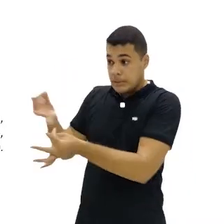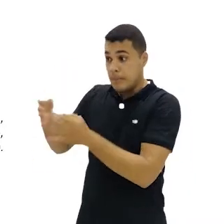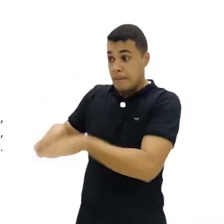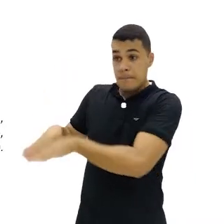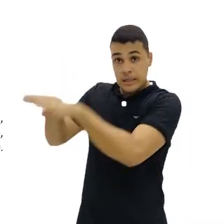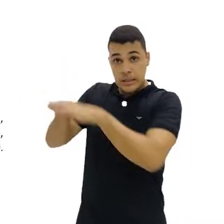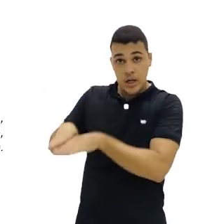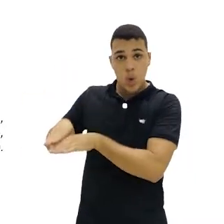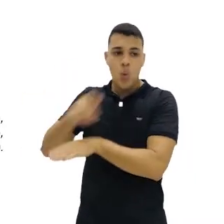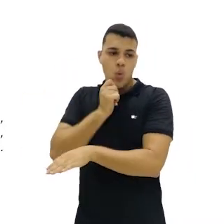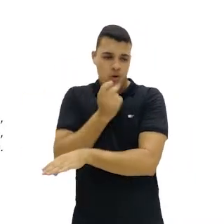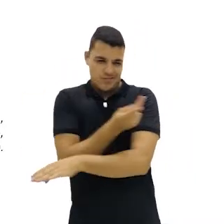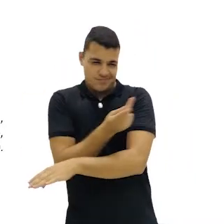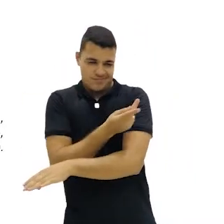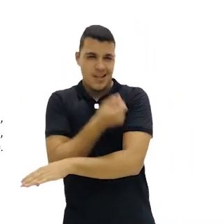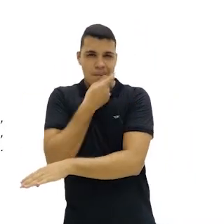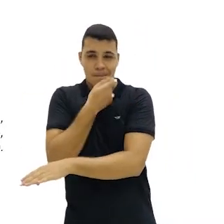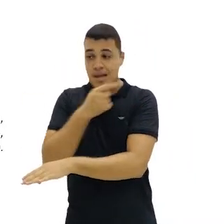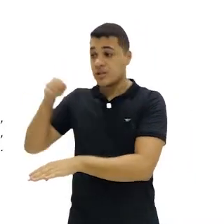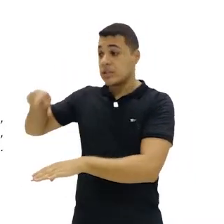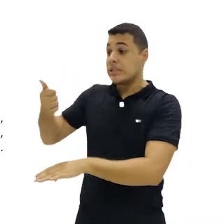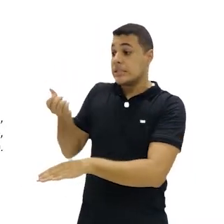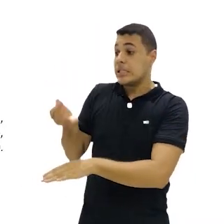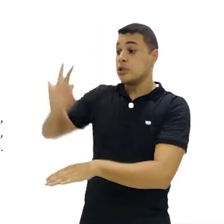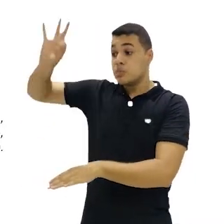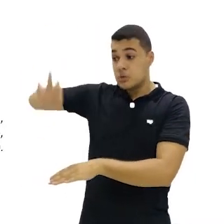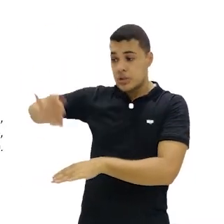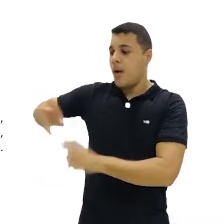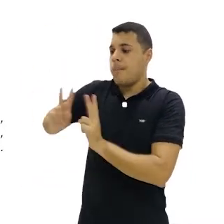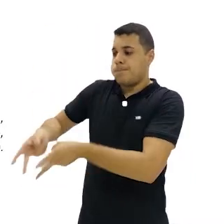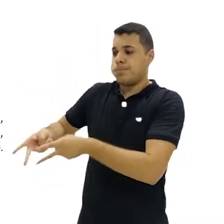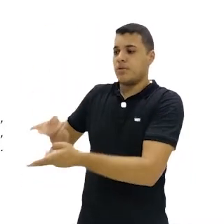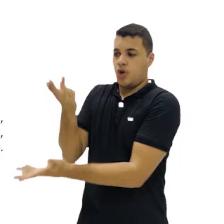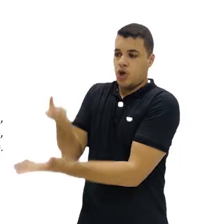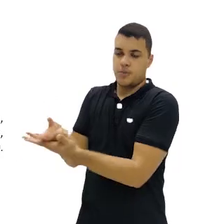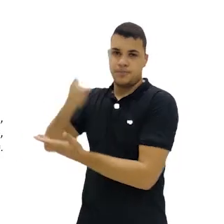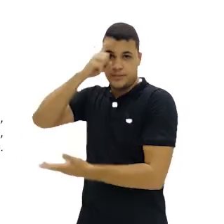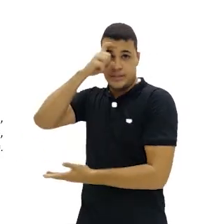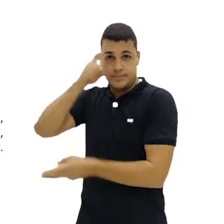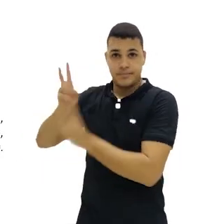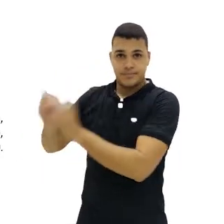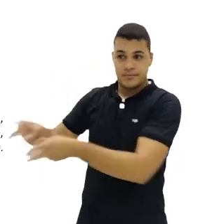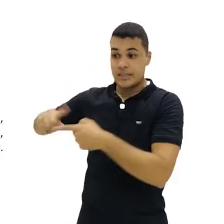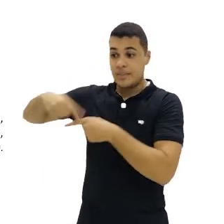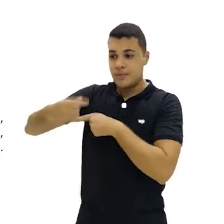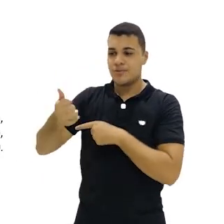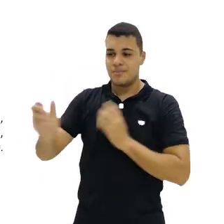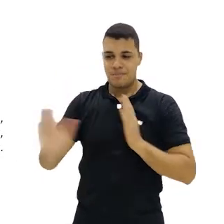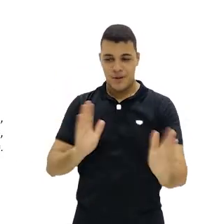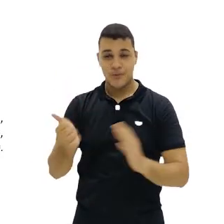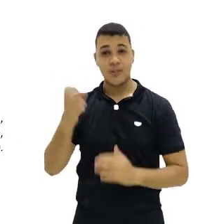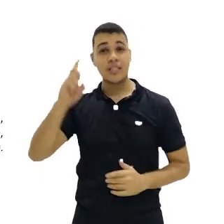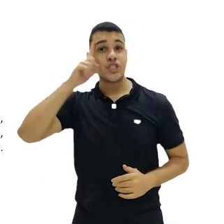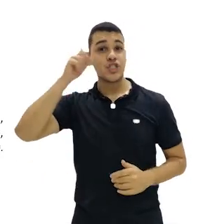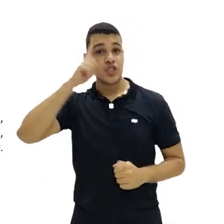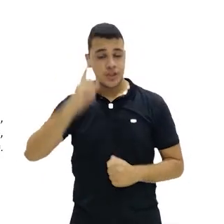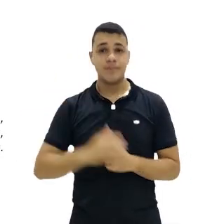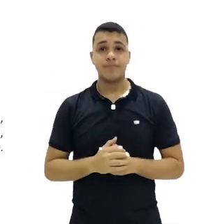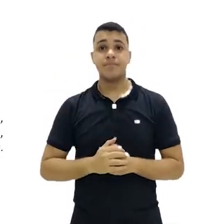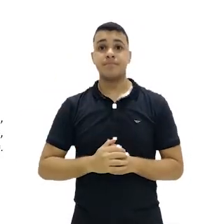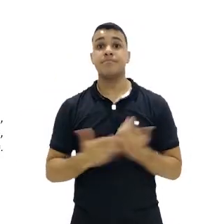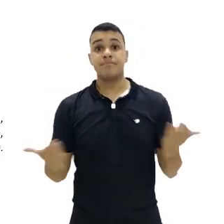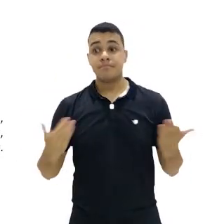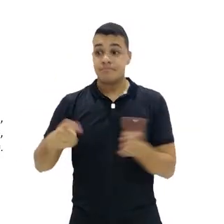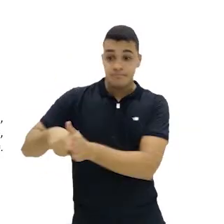continuava internado após 15 dias. Uma análise estatística dentro do que a gente chama teste de hipótese mostra que a diferença